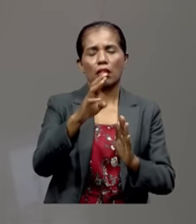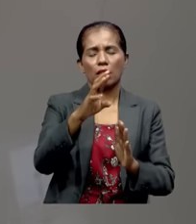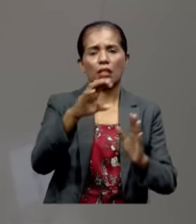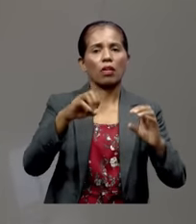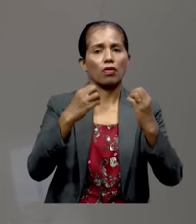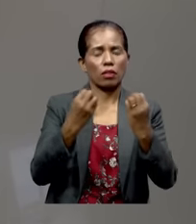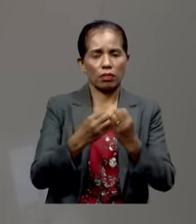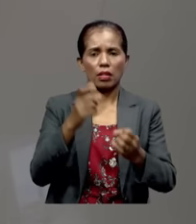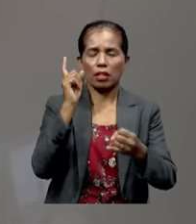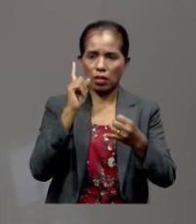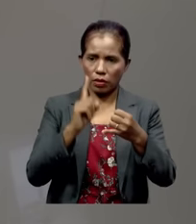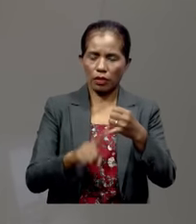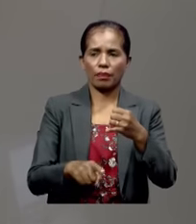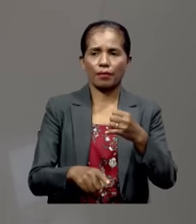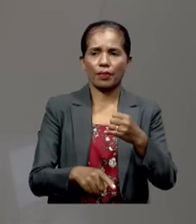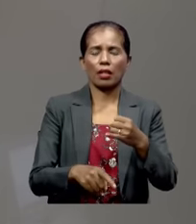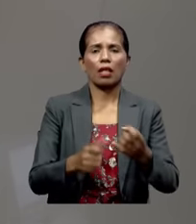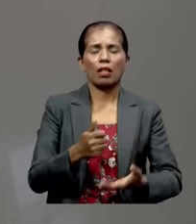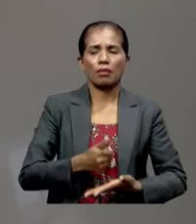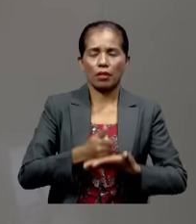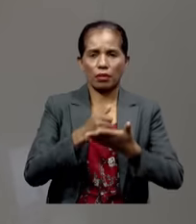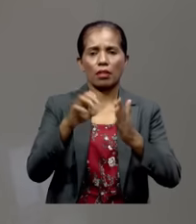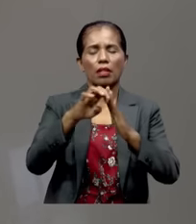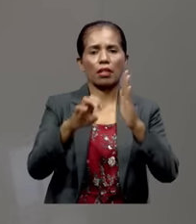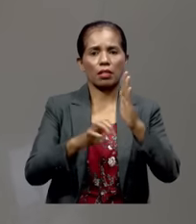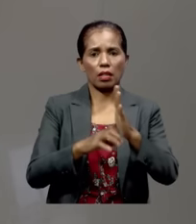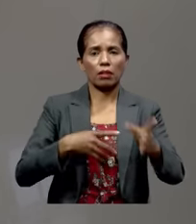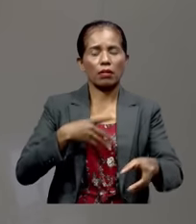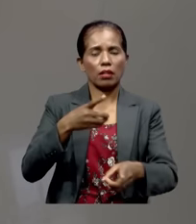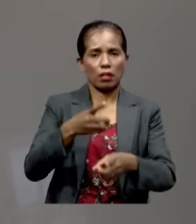organ ida ikus liu atau defend esta di direito demokratik.